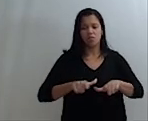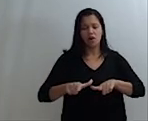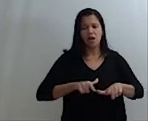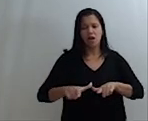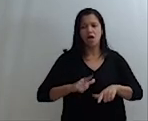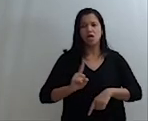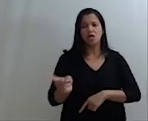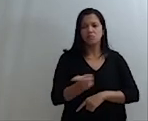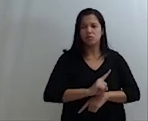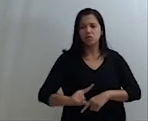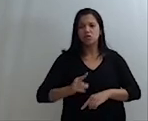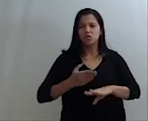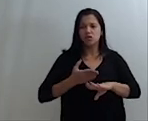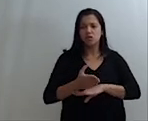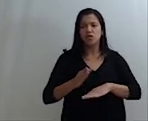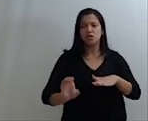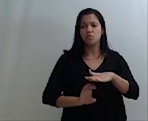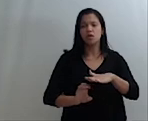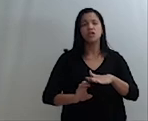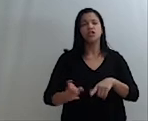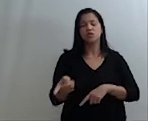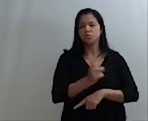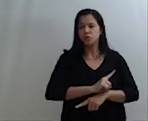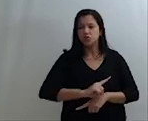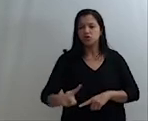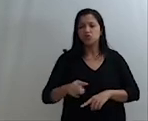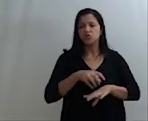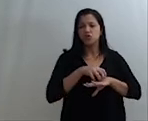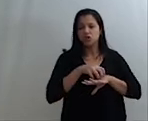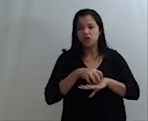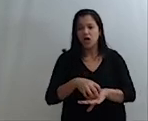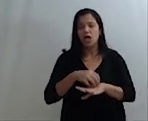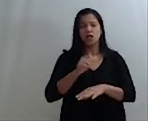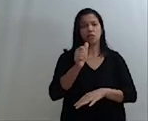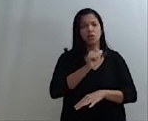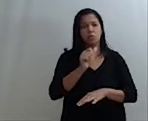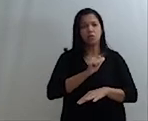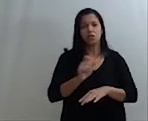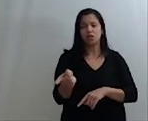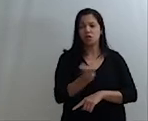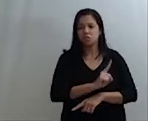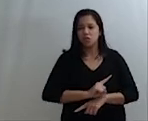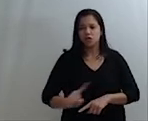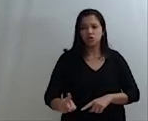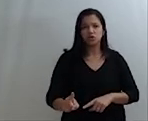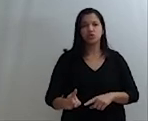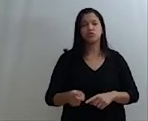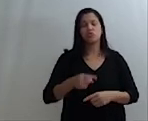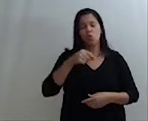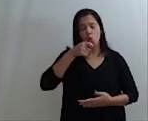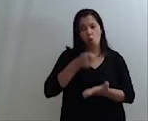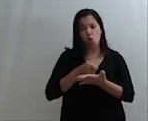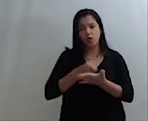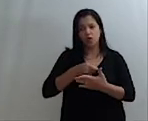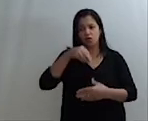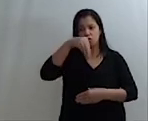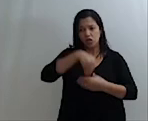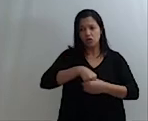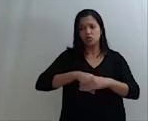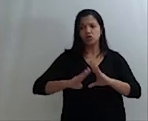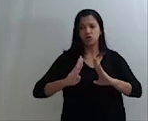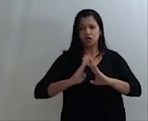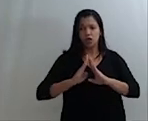trabalhar com cargas e com bebidas pode ser obrigado a permanecer no seu domicílio pode ser